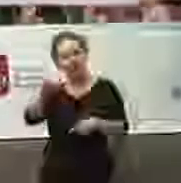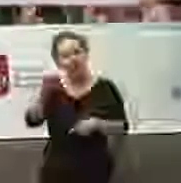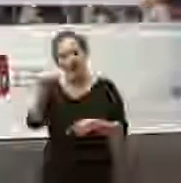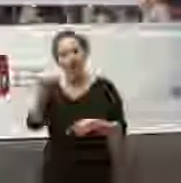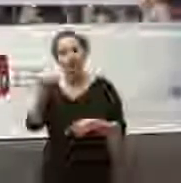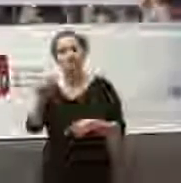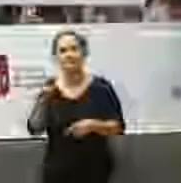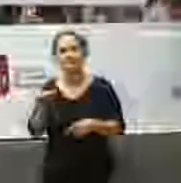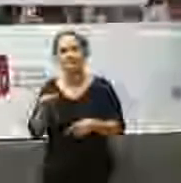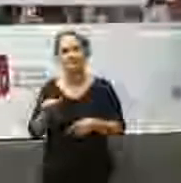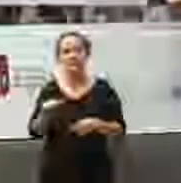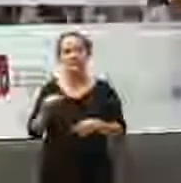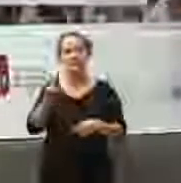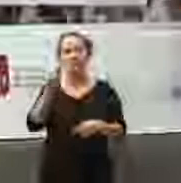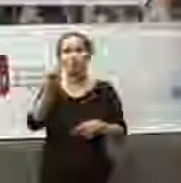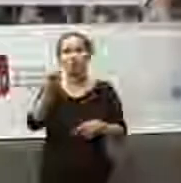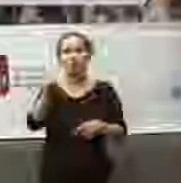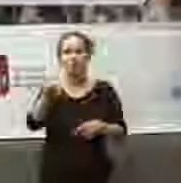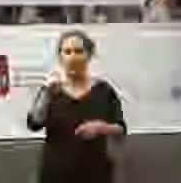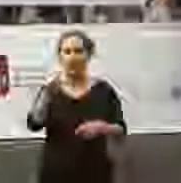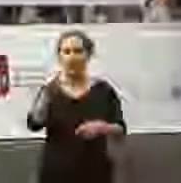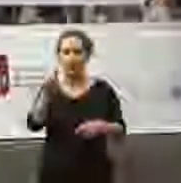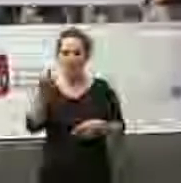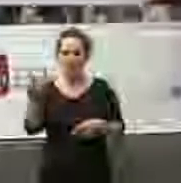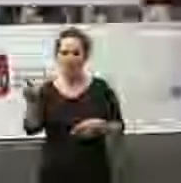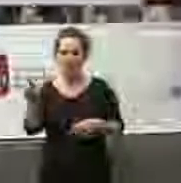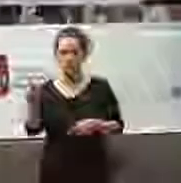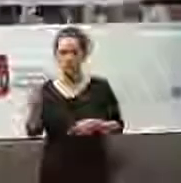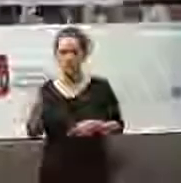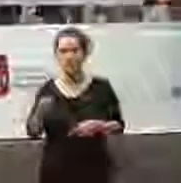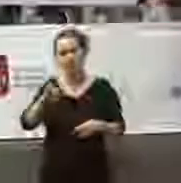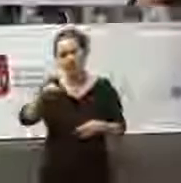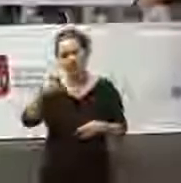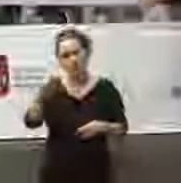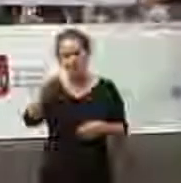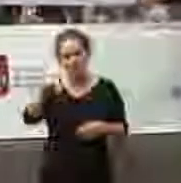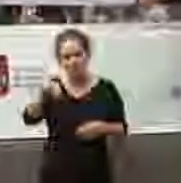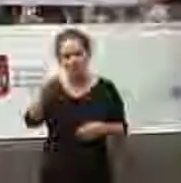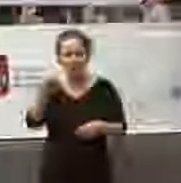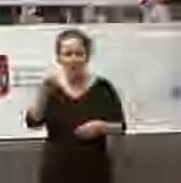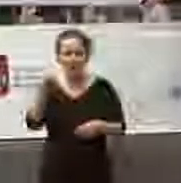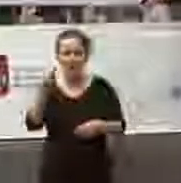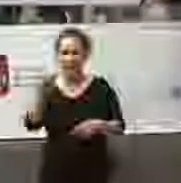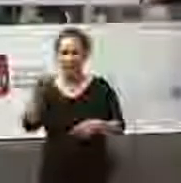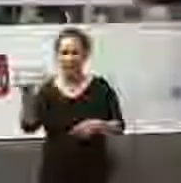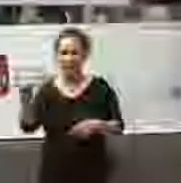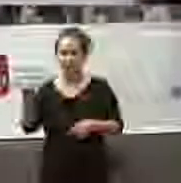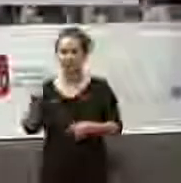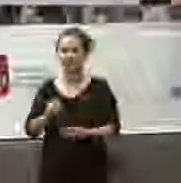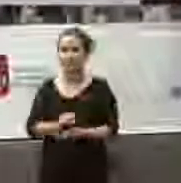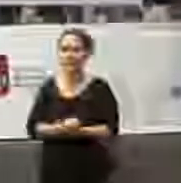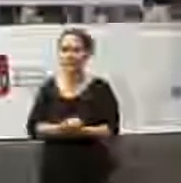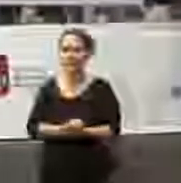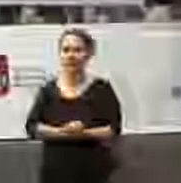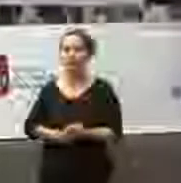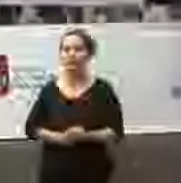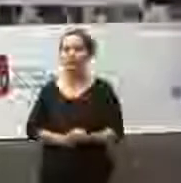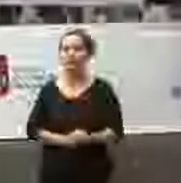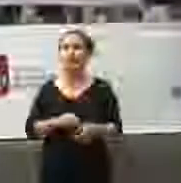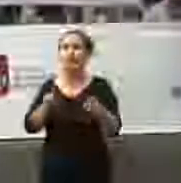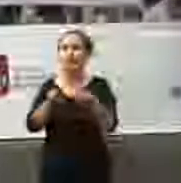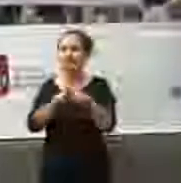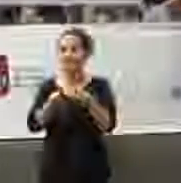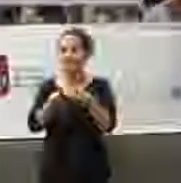doutor ronald ferreira dos santos e doutor jancarlo fernandes cavalcante e